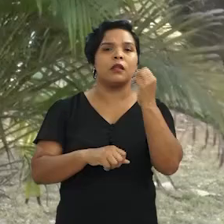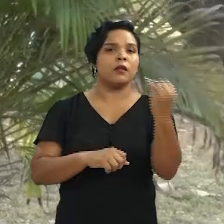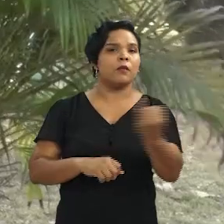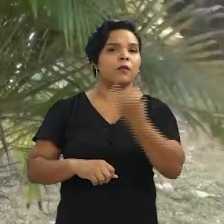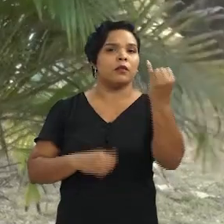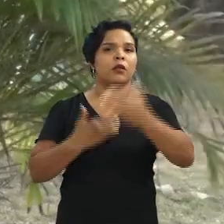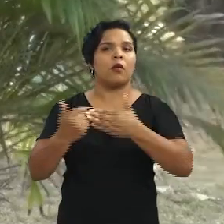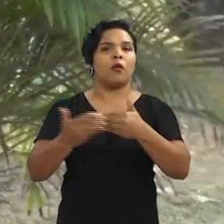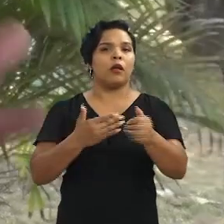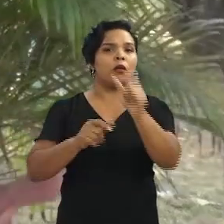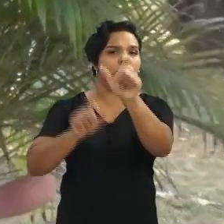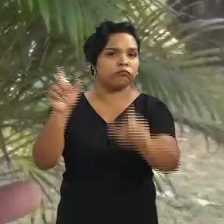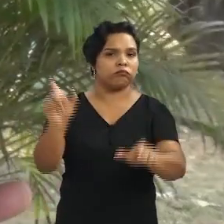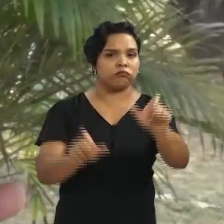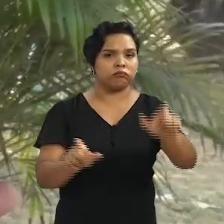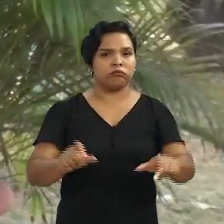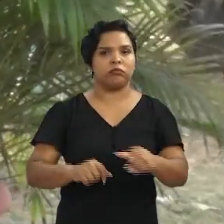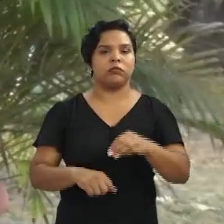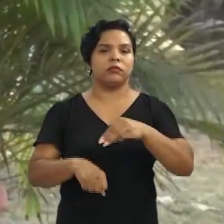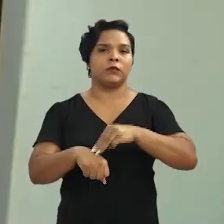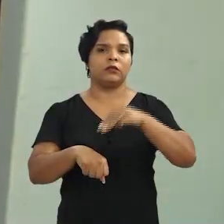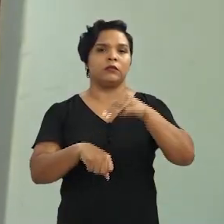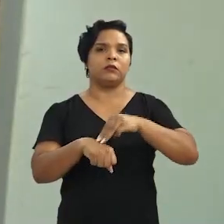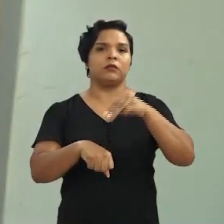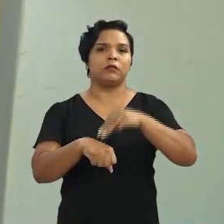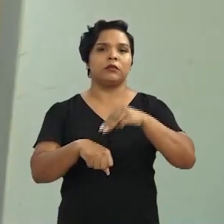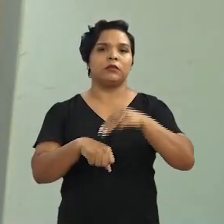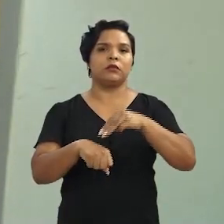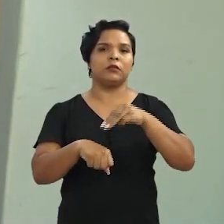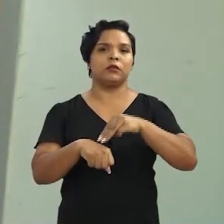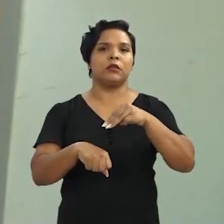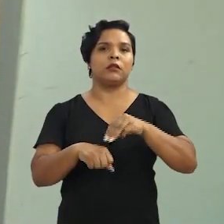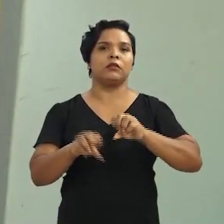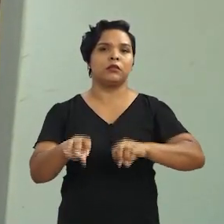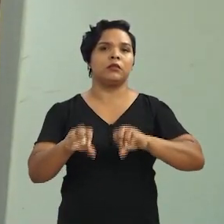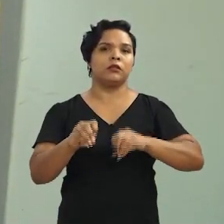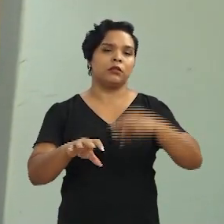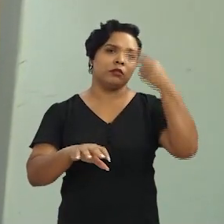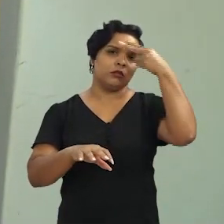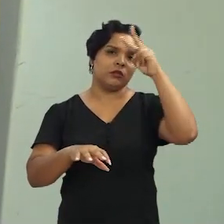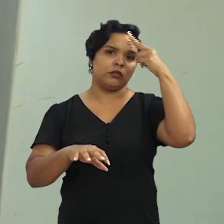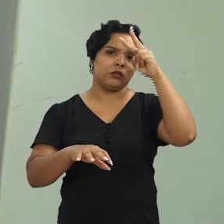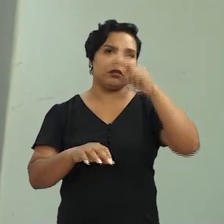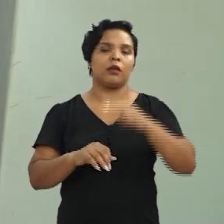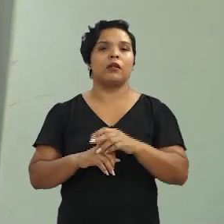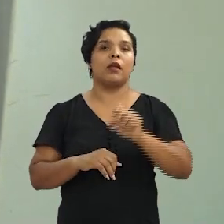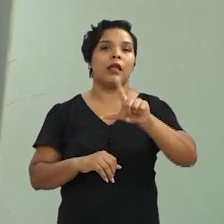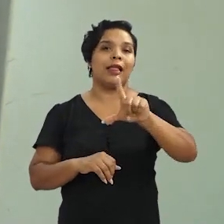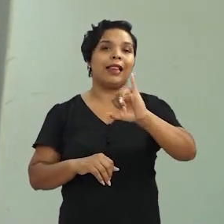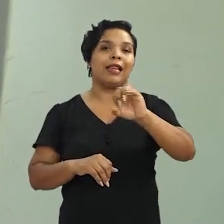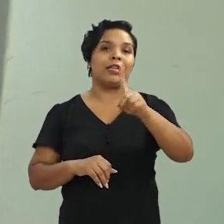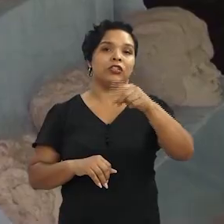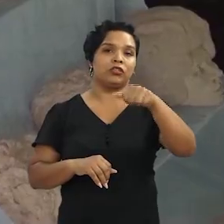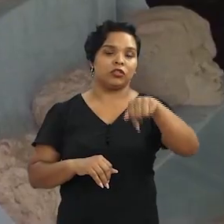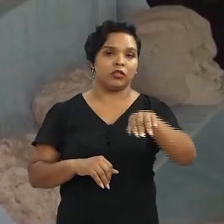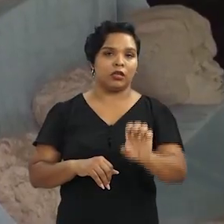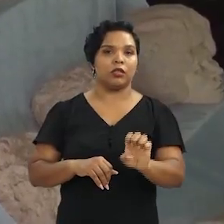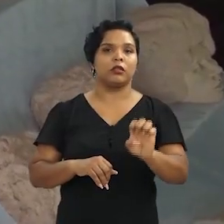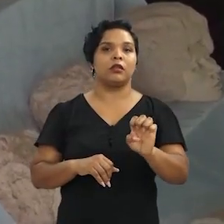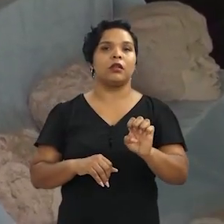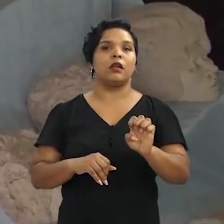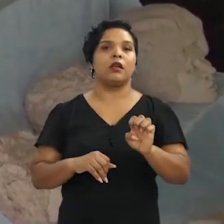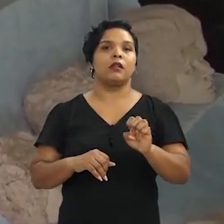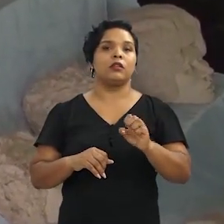participação da mulher tão importante quanto qualquer outro ser. No mestrado em Ensino de História na Universidade Federal de Sergipe,